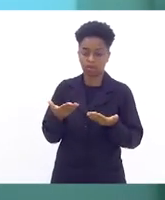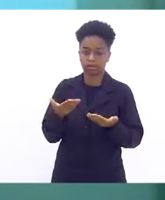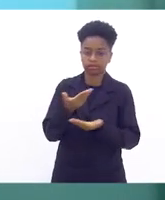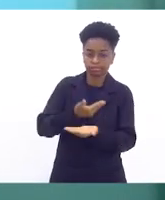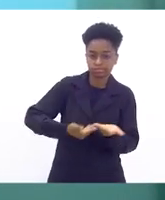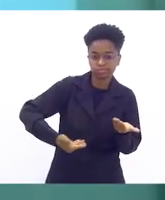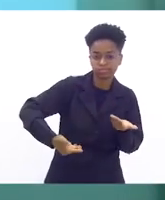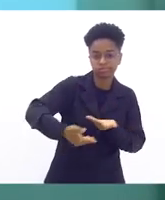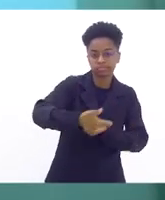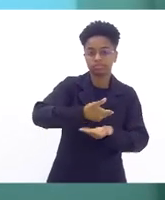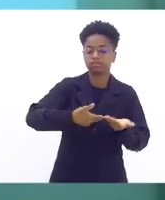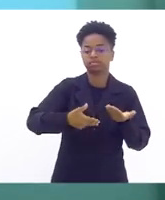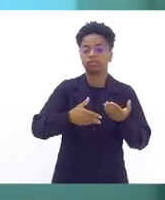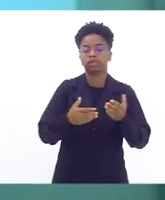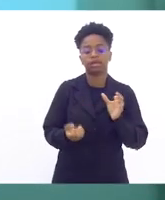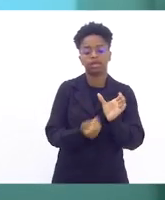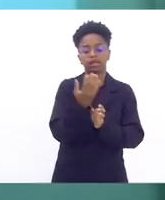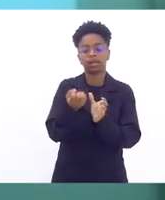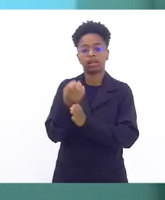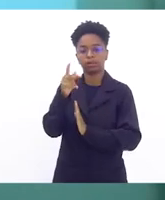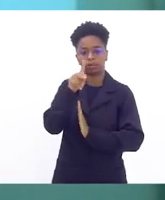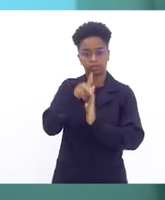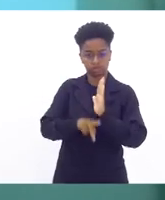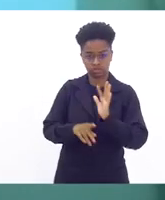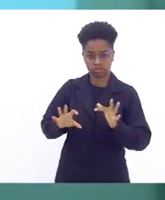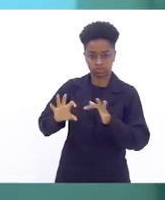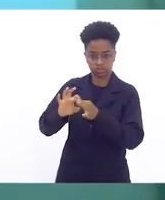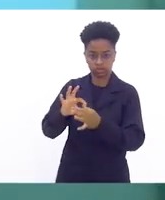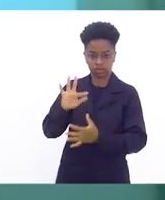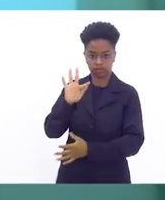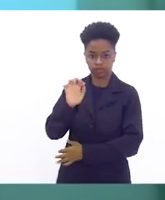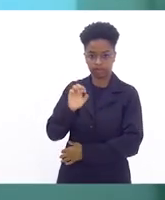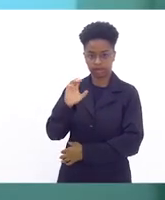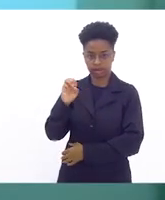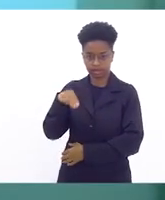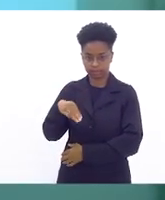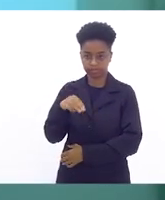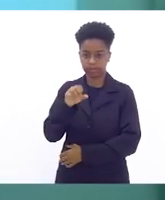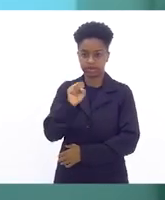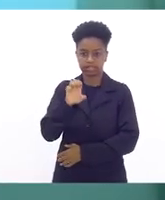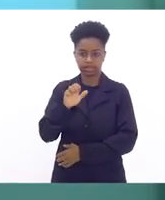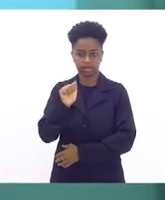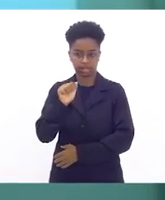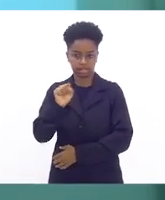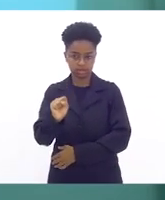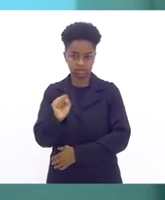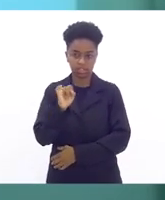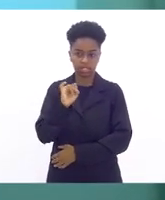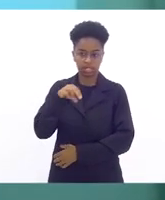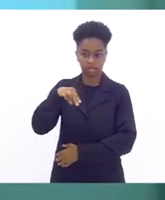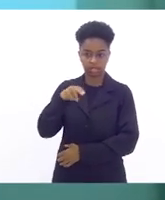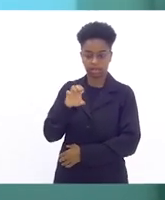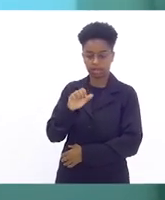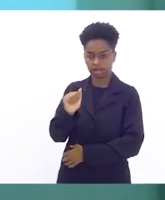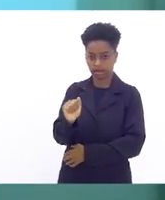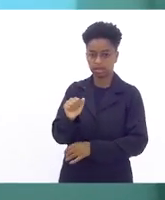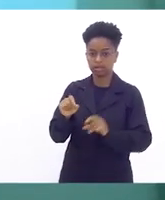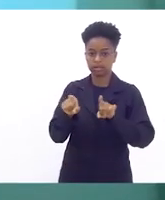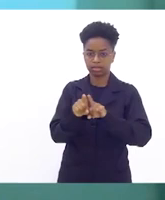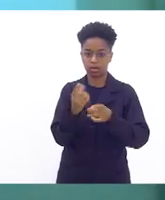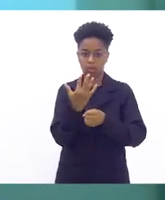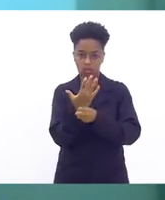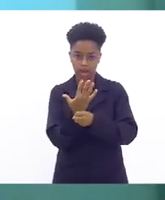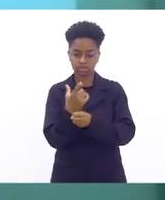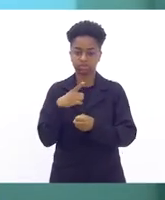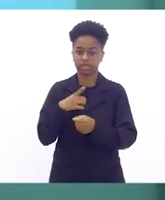na execução de projetos pelo fecan as ceias o ineia a UERJ também tem algumas